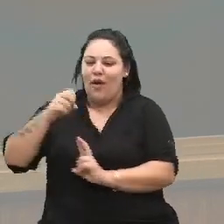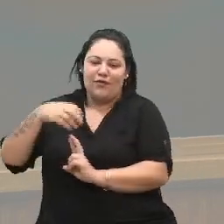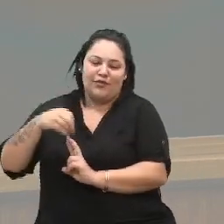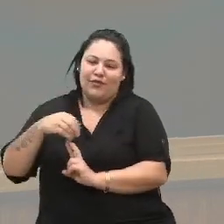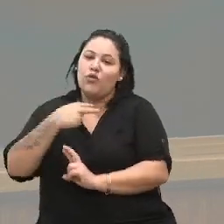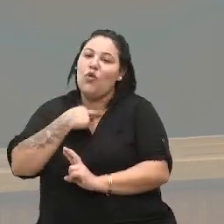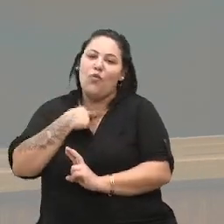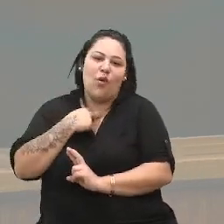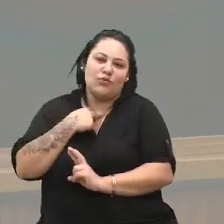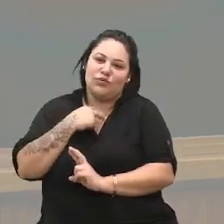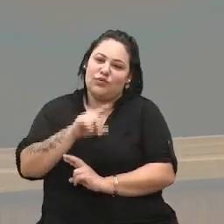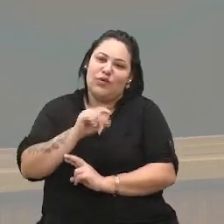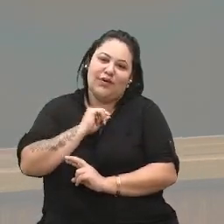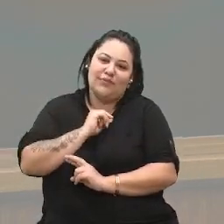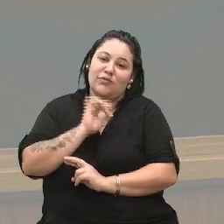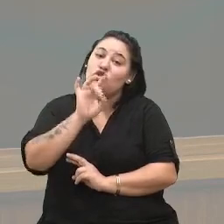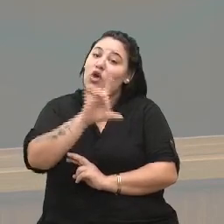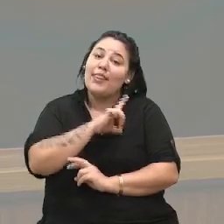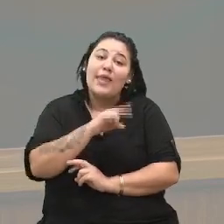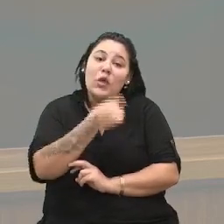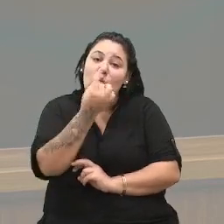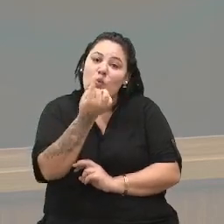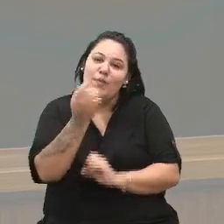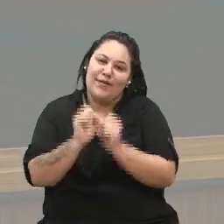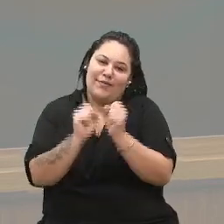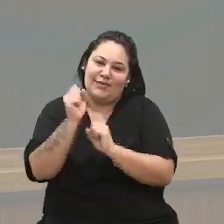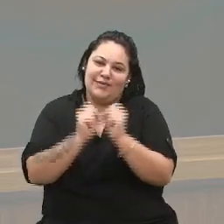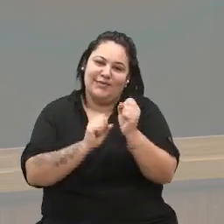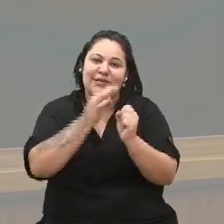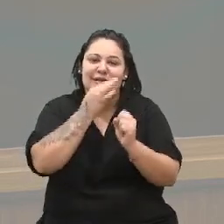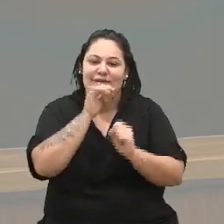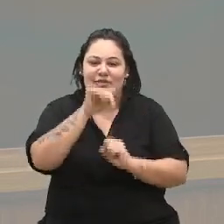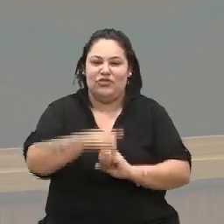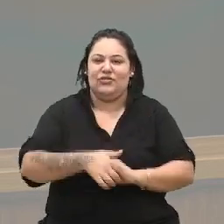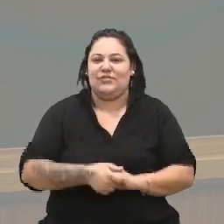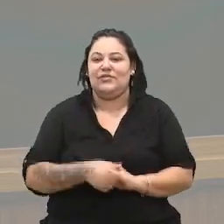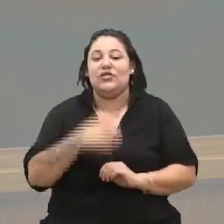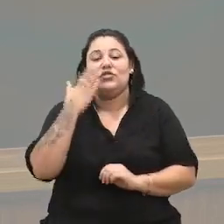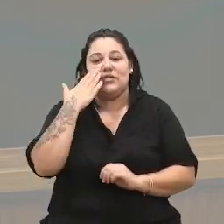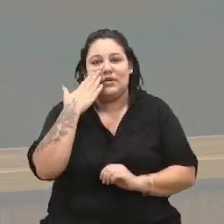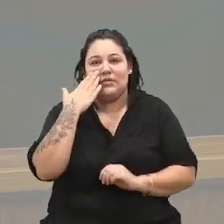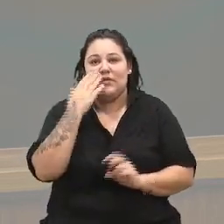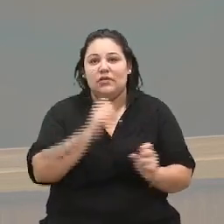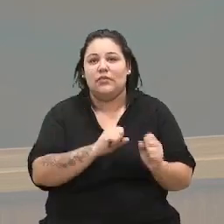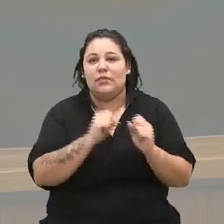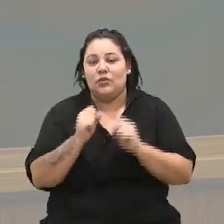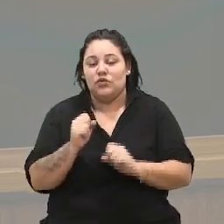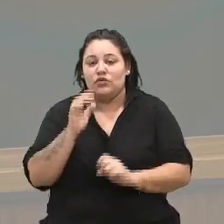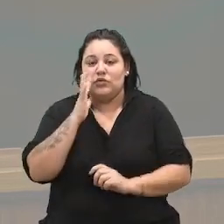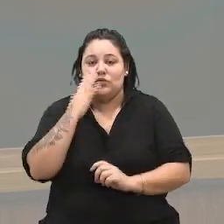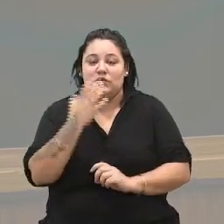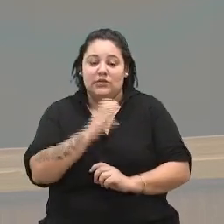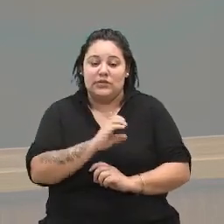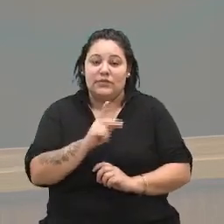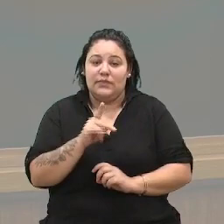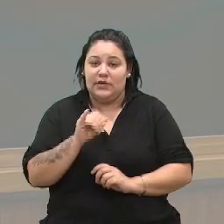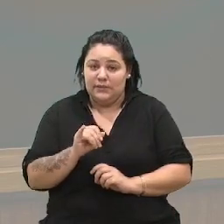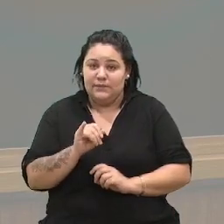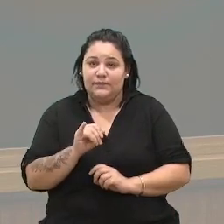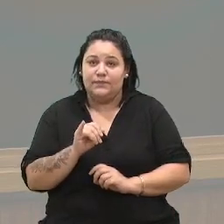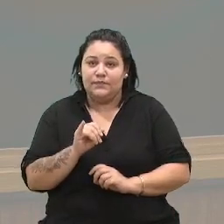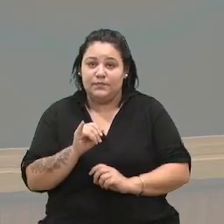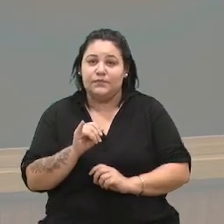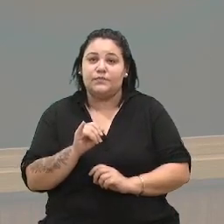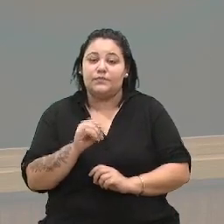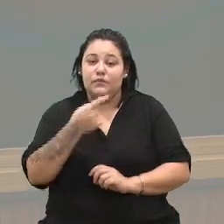Então, a gente sabe que está tramitando a possibilidade dessa CPI na Assembleia Legislativa. Nós pedimos